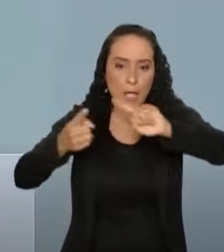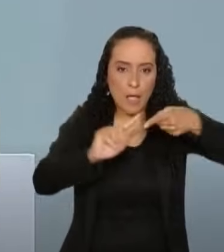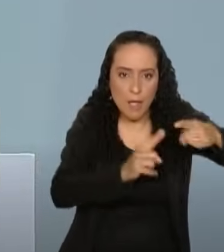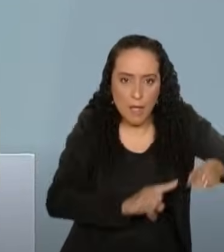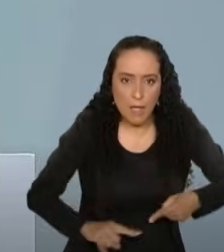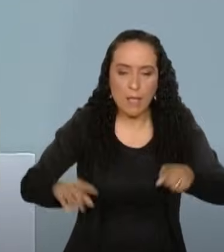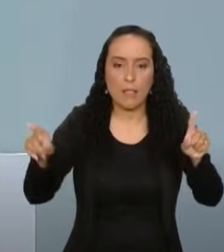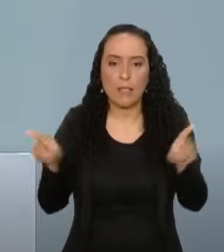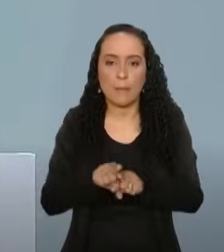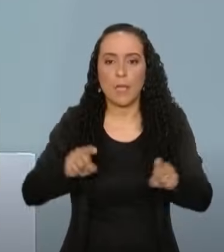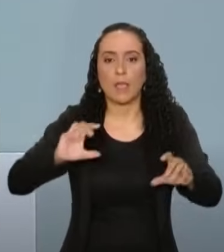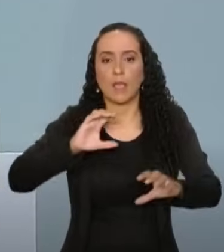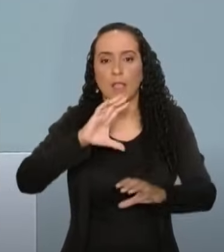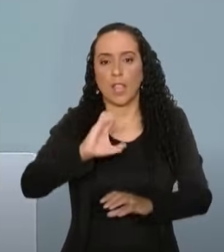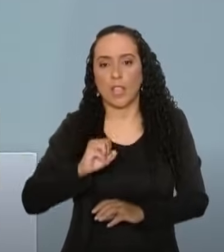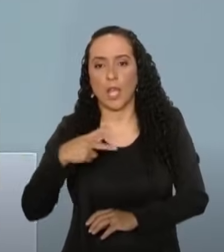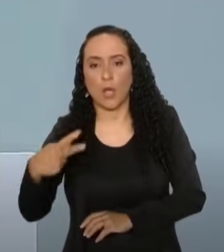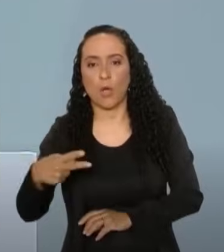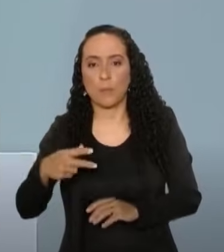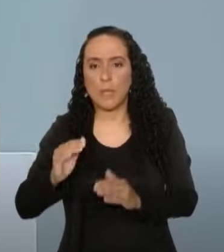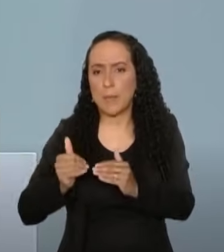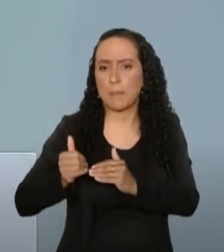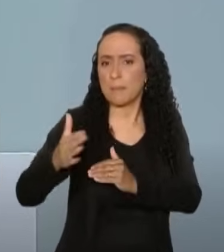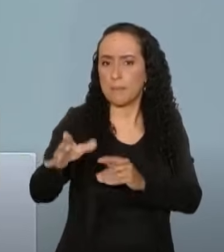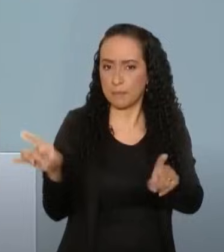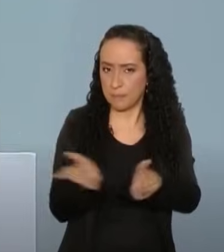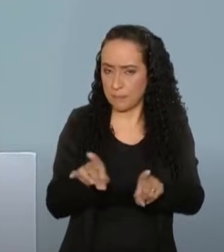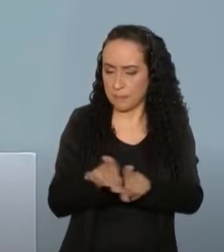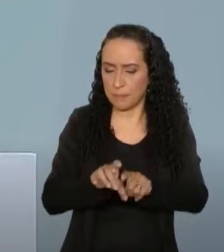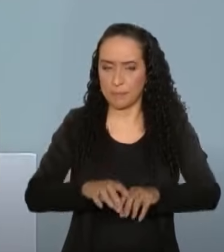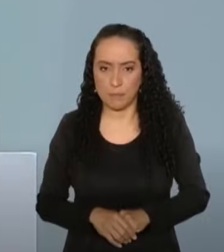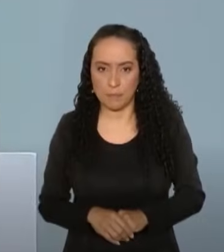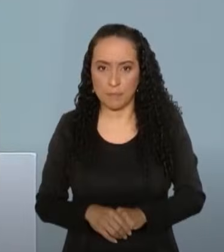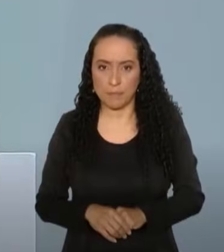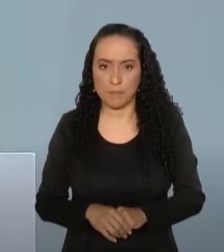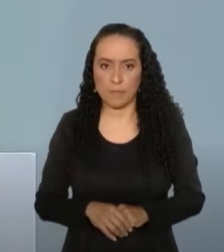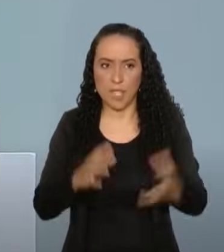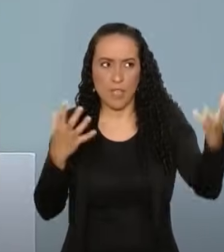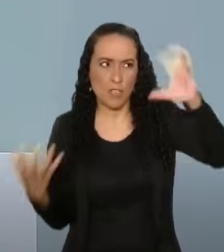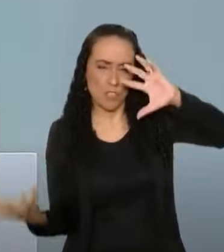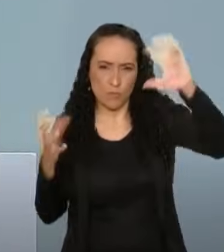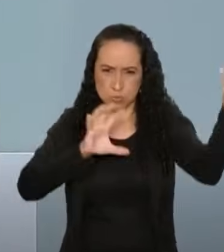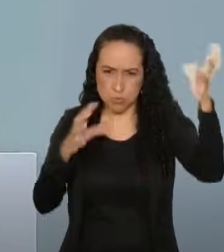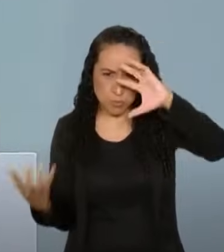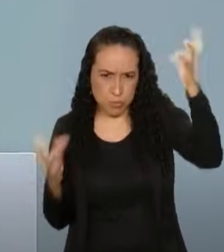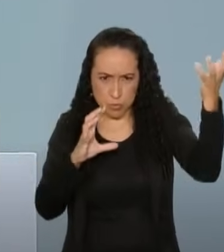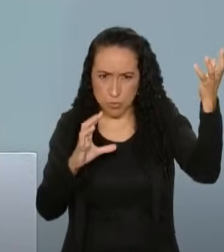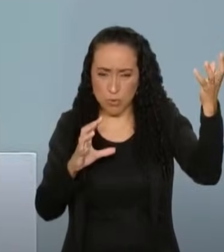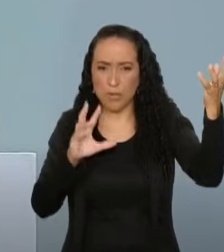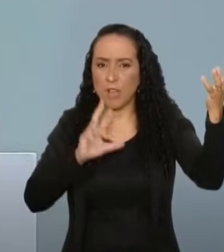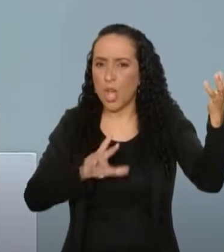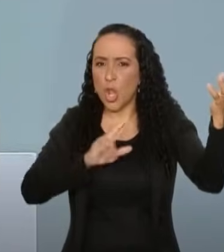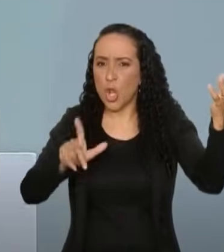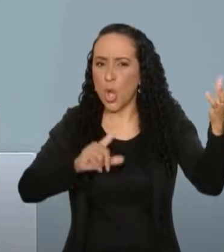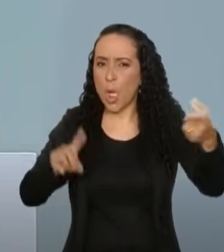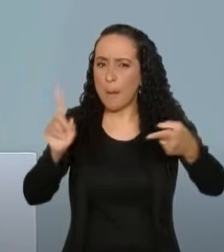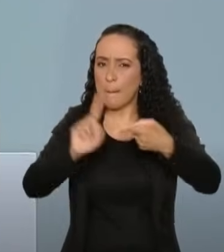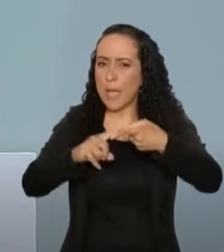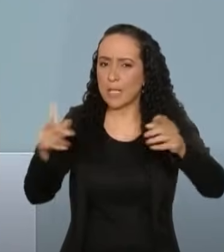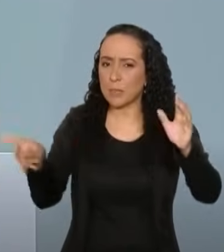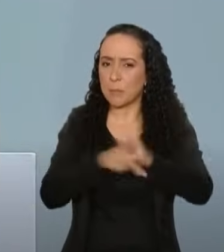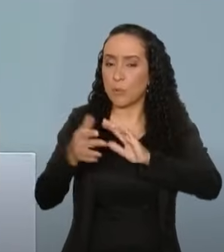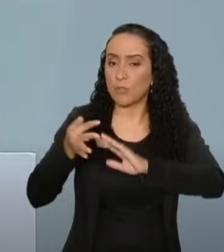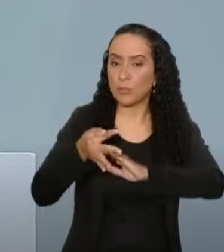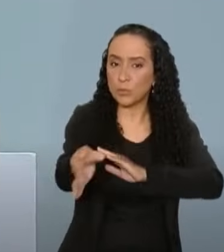debates na COP e além dela. A mudança do clima já não é uma ameaça do